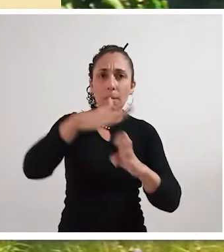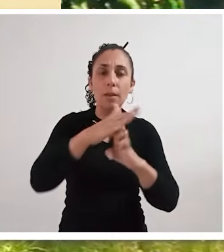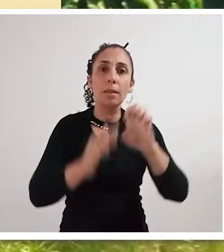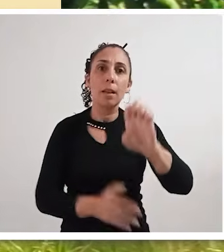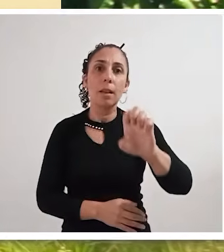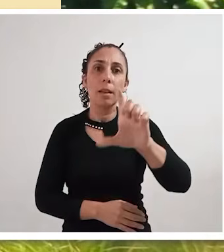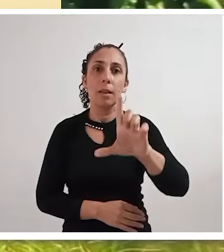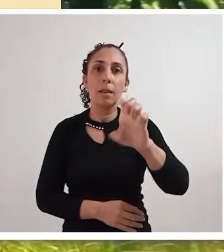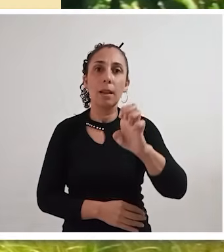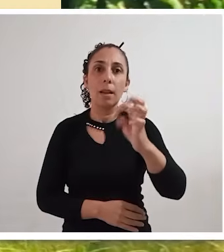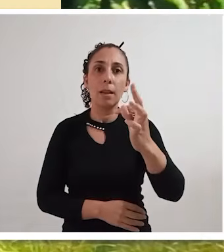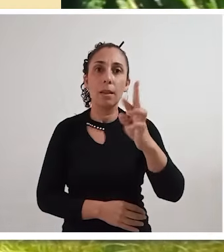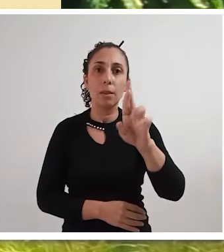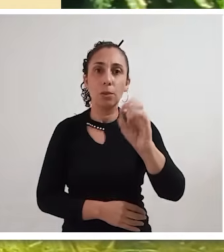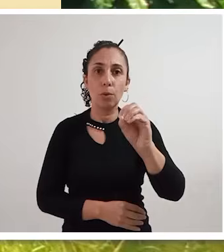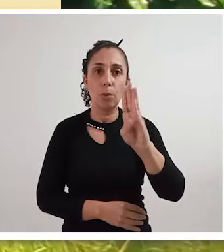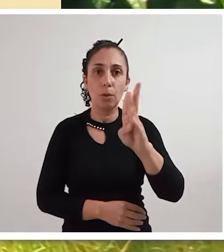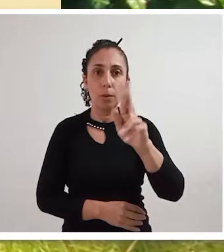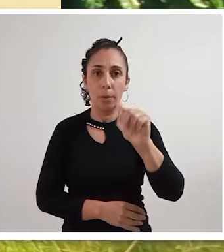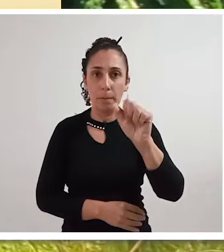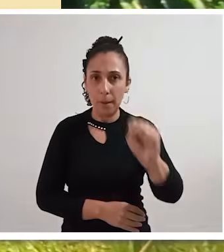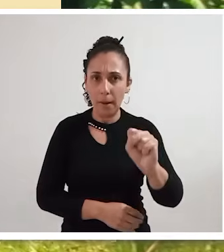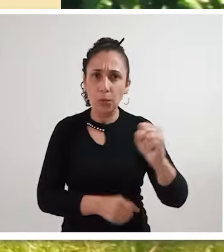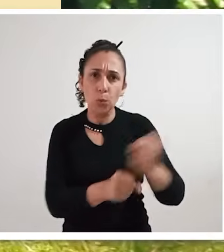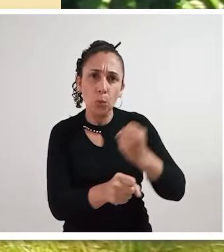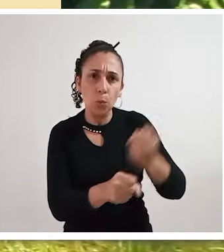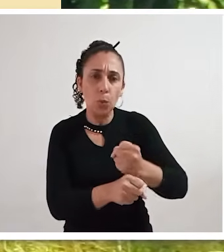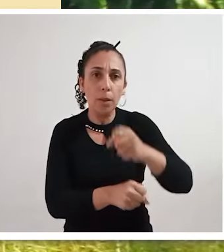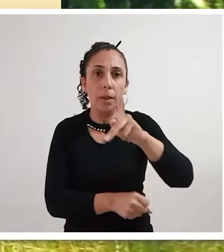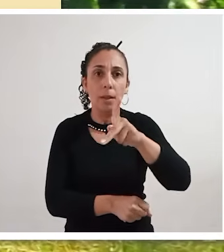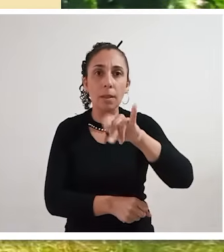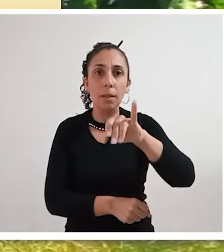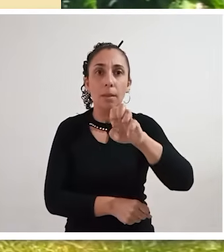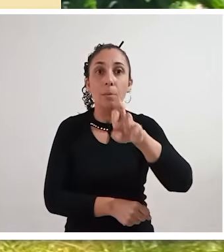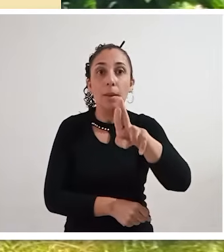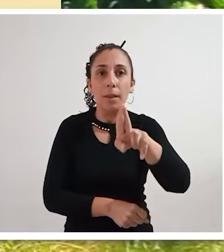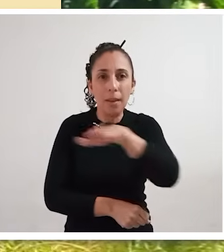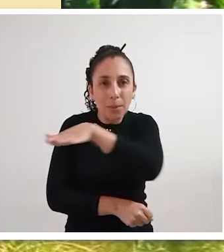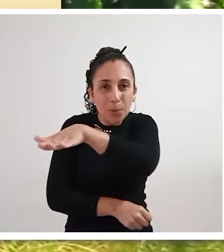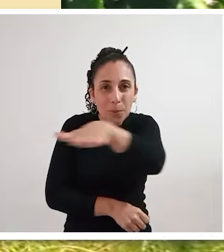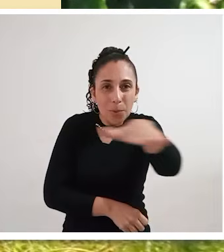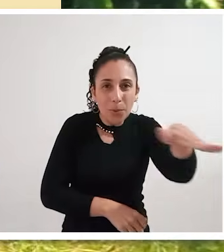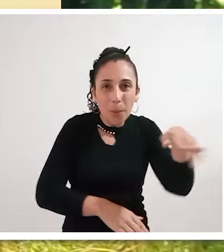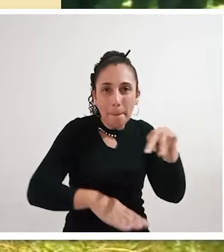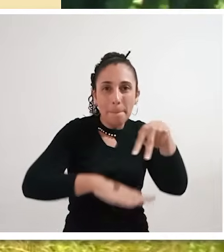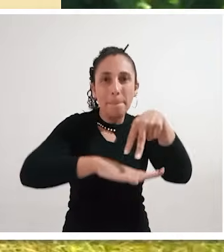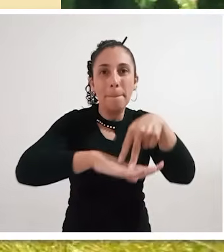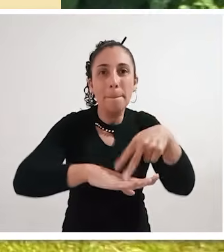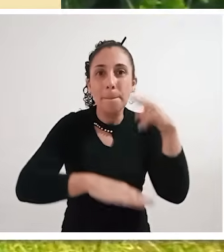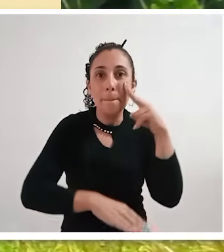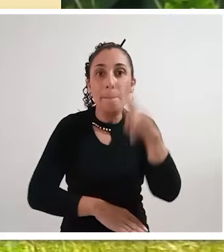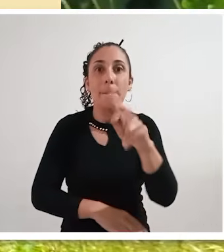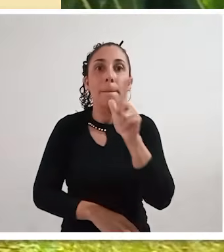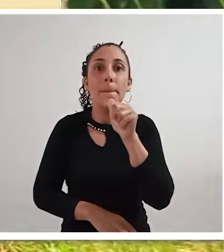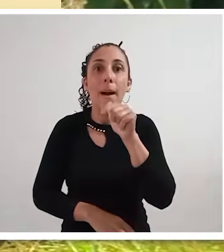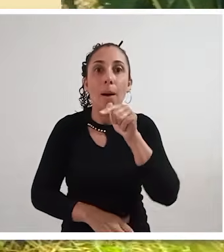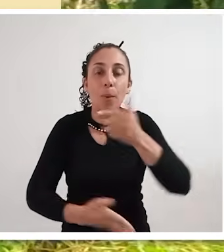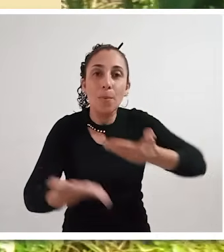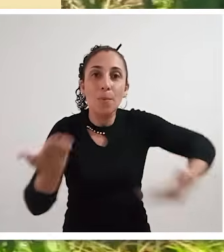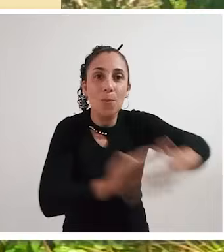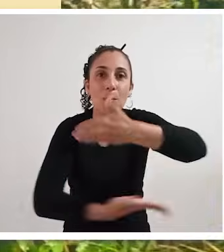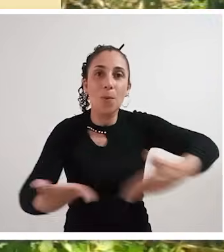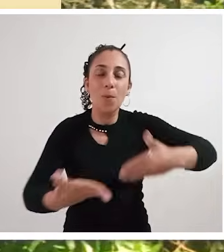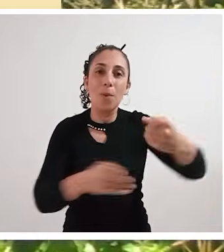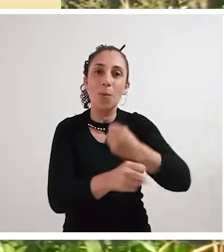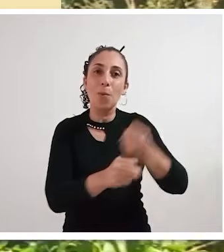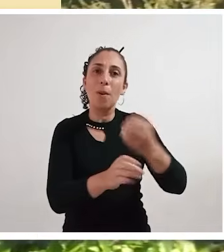tem esse nome, Chiador. O Pier de Chiador foi uma das obras feitas pela Eletrobras como compensação ao impacto causado pela